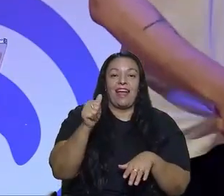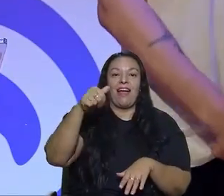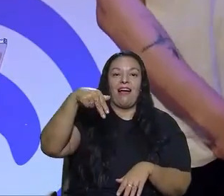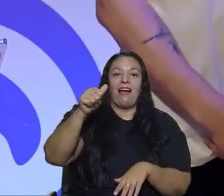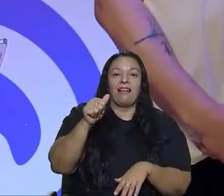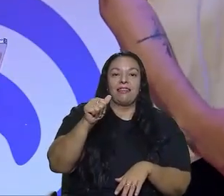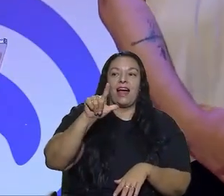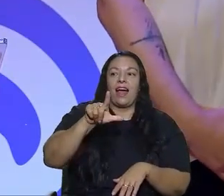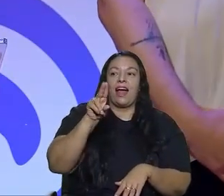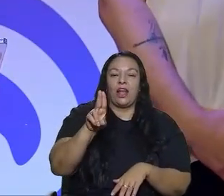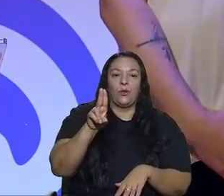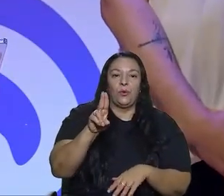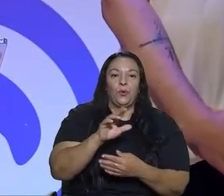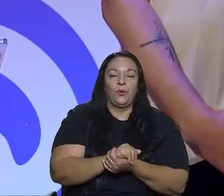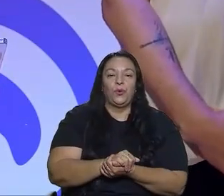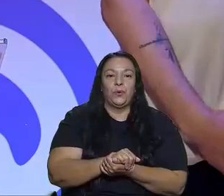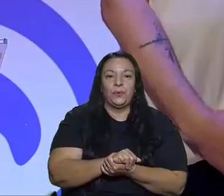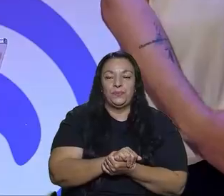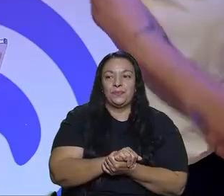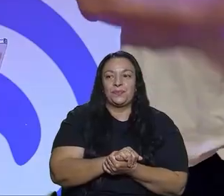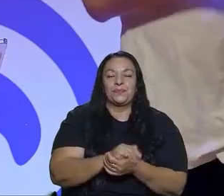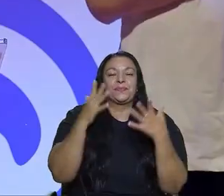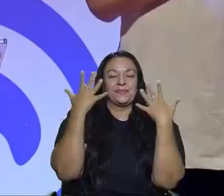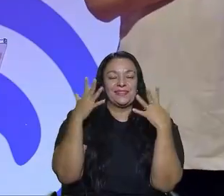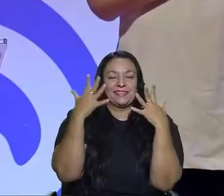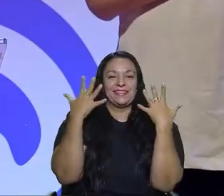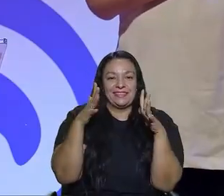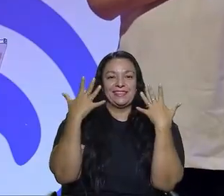Ana Lu Pereira Viana Coelho Guerra.